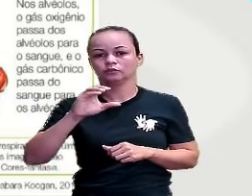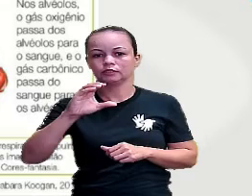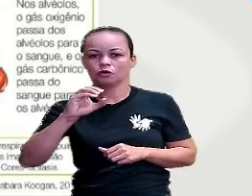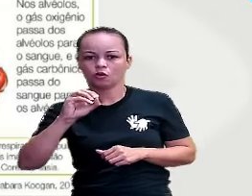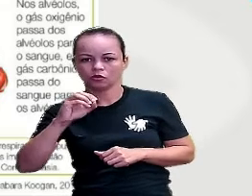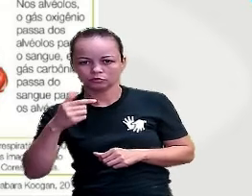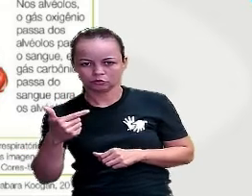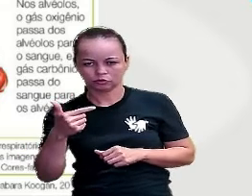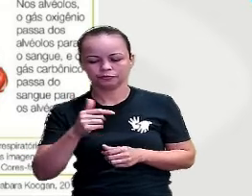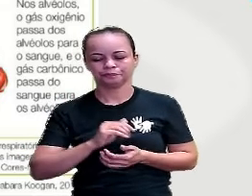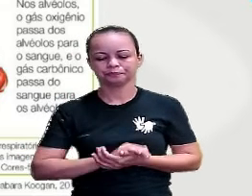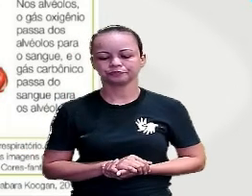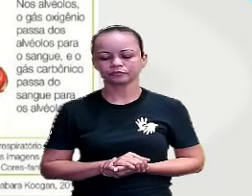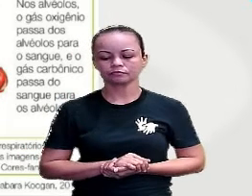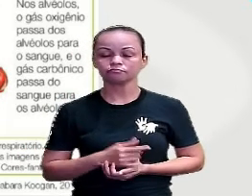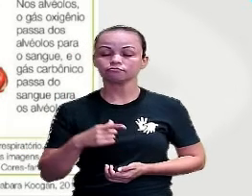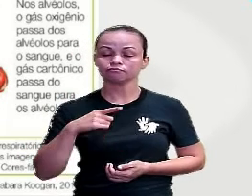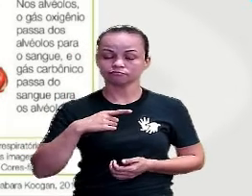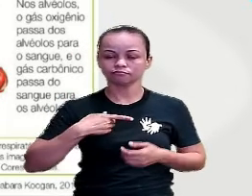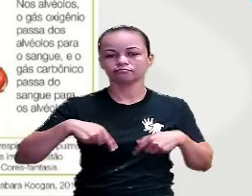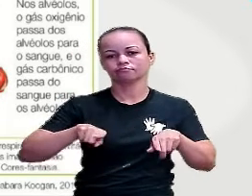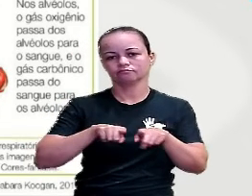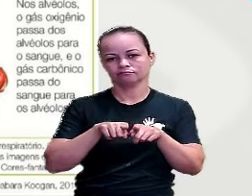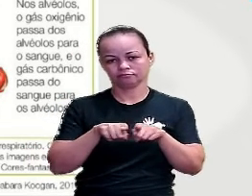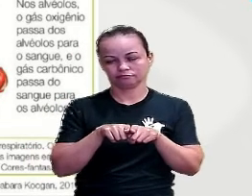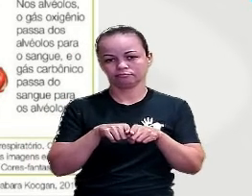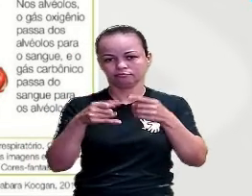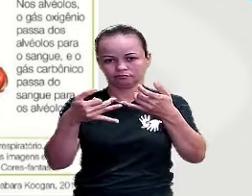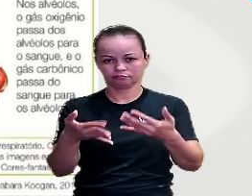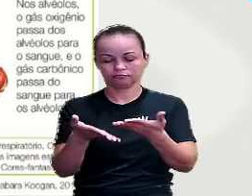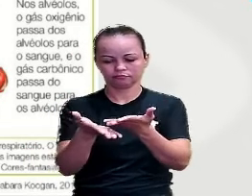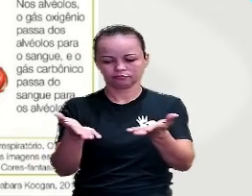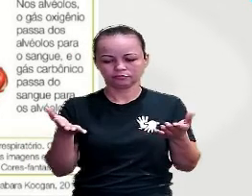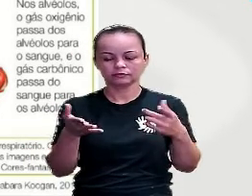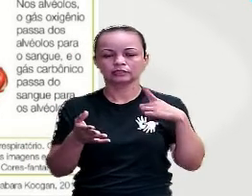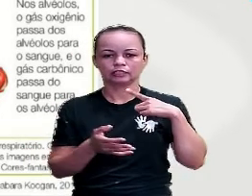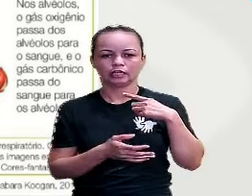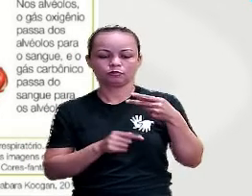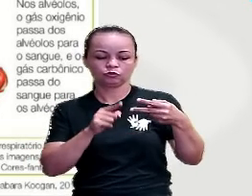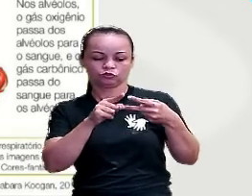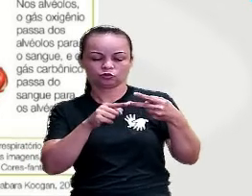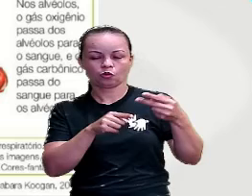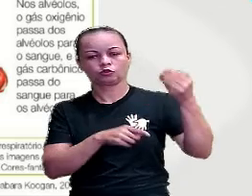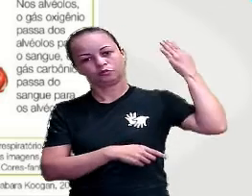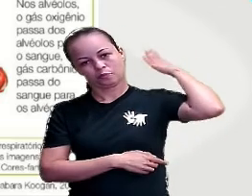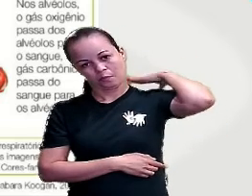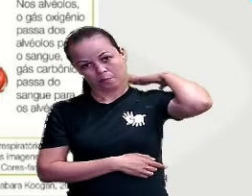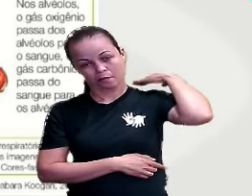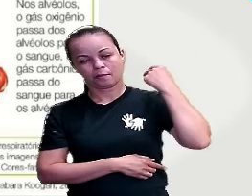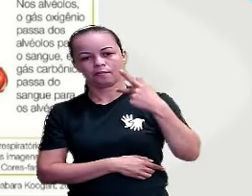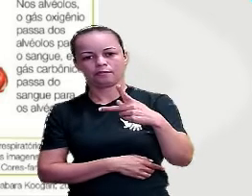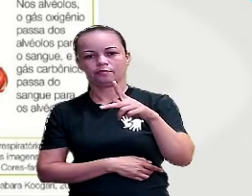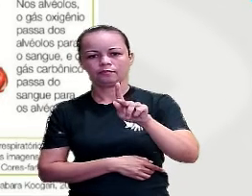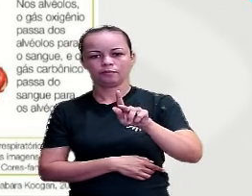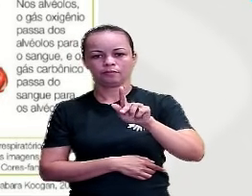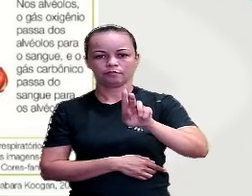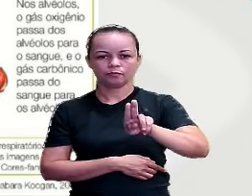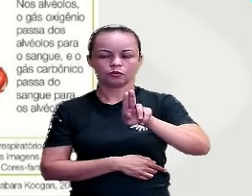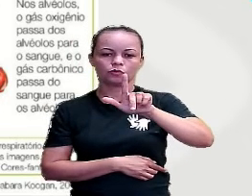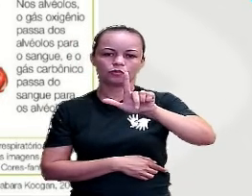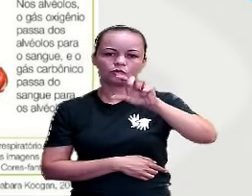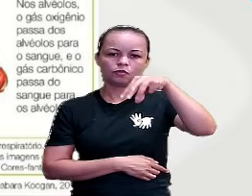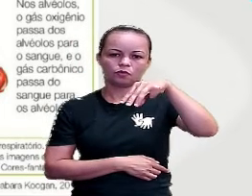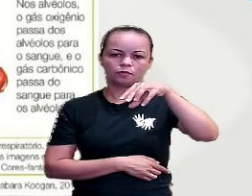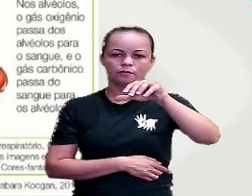certo? E nós temos, como eu falei para vocês, dois pulmões que constitui o principal órgão do